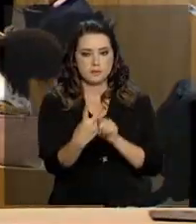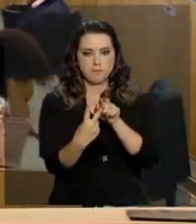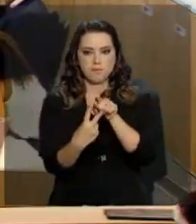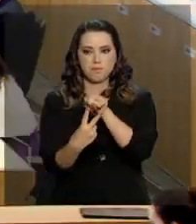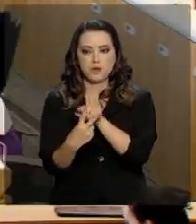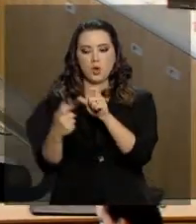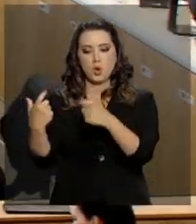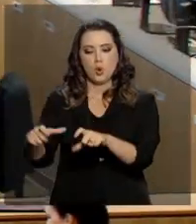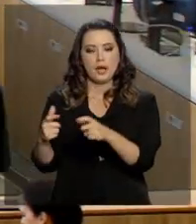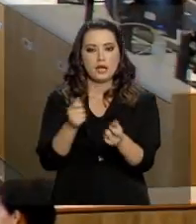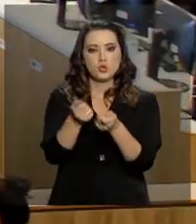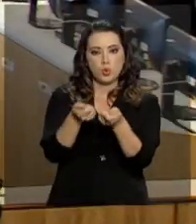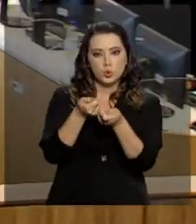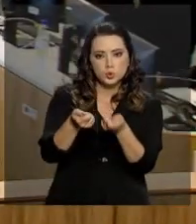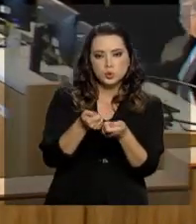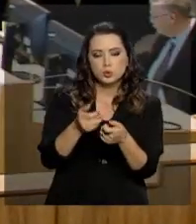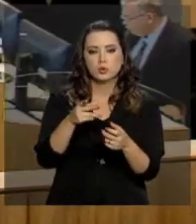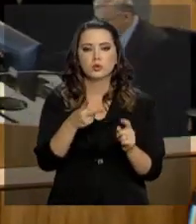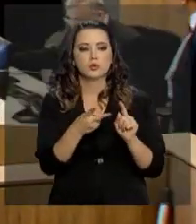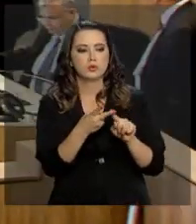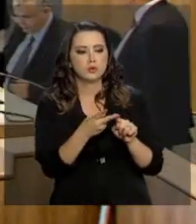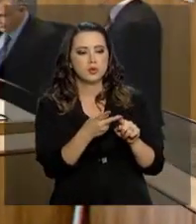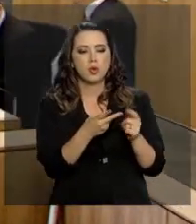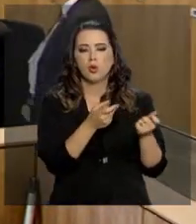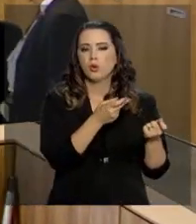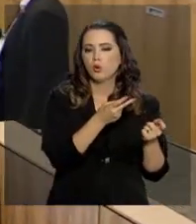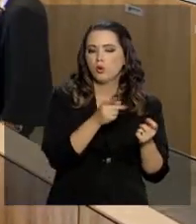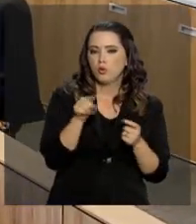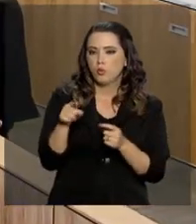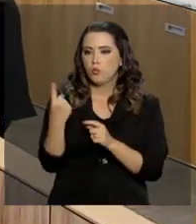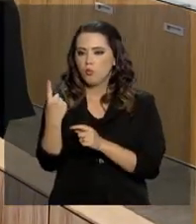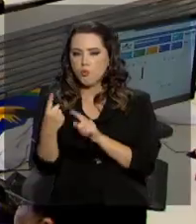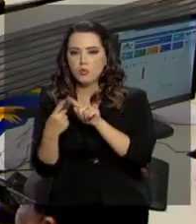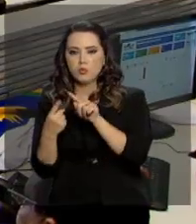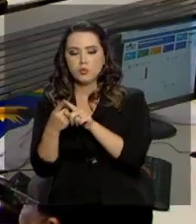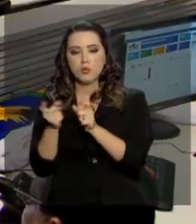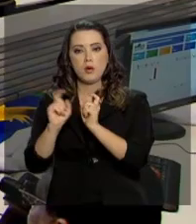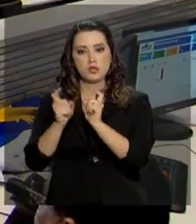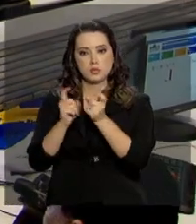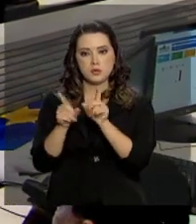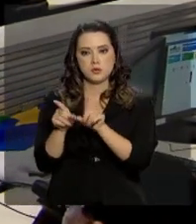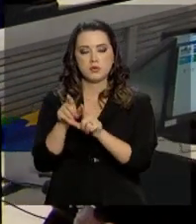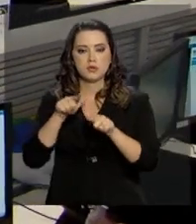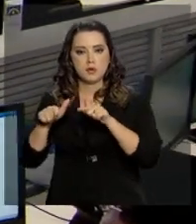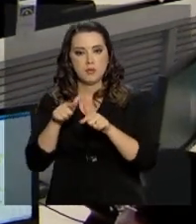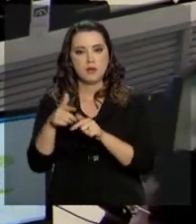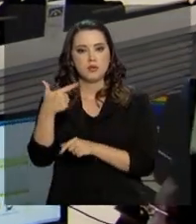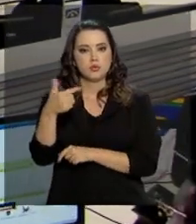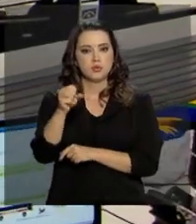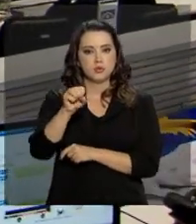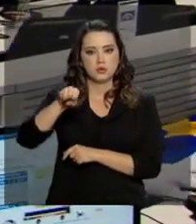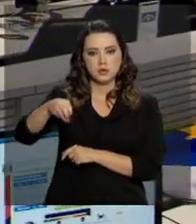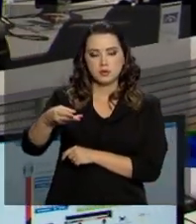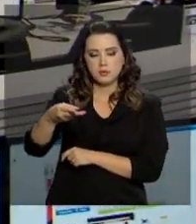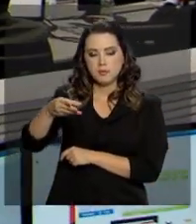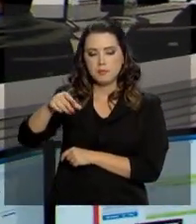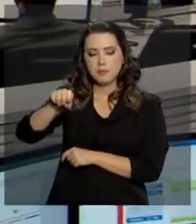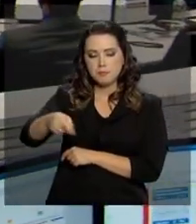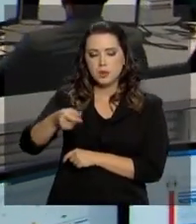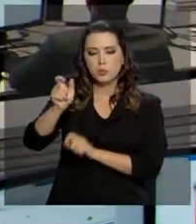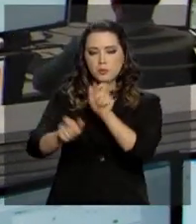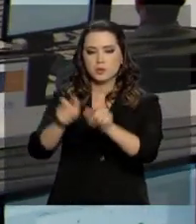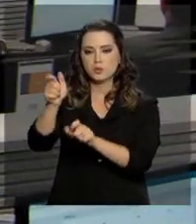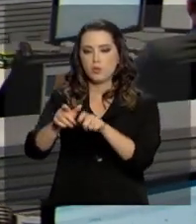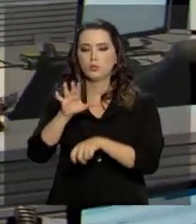Um deles coordena o trabalho de 280 mil profissionais das polícias militares, civis, federais e órgãos de